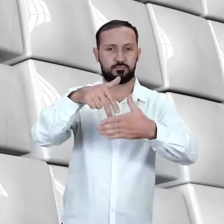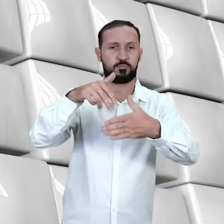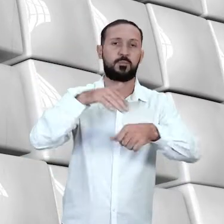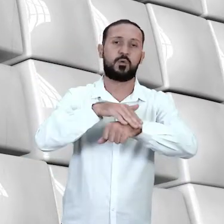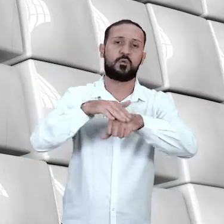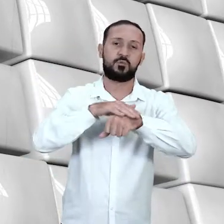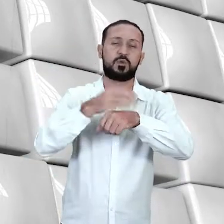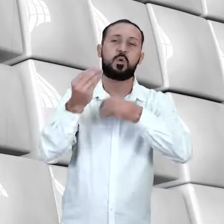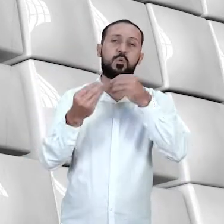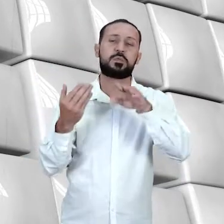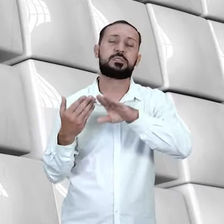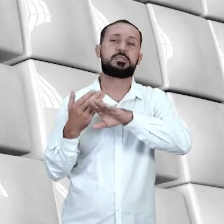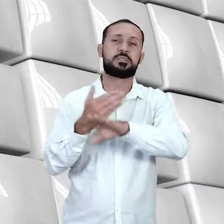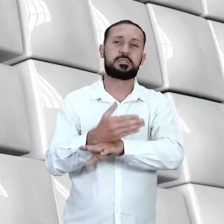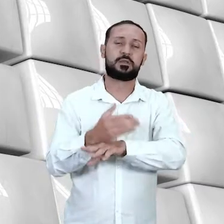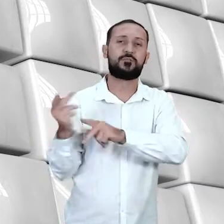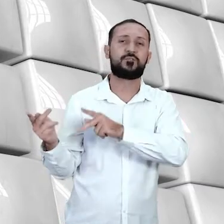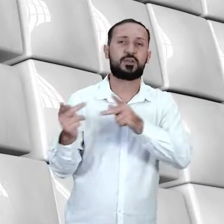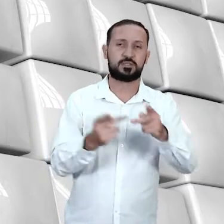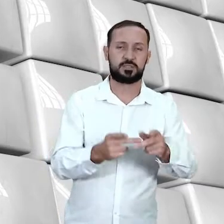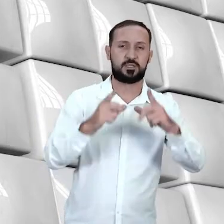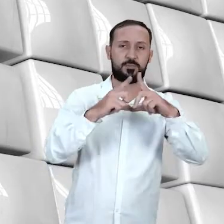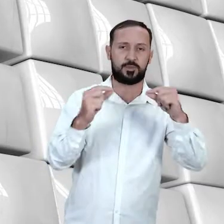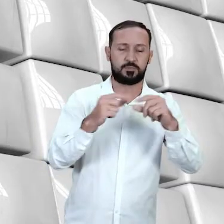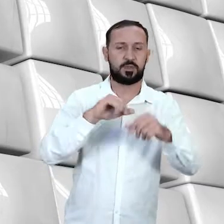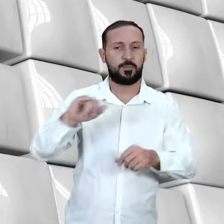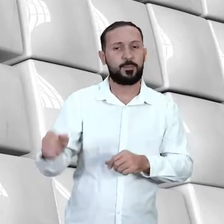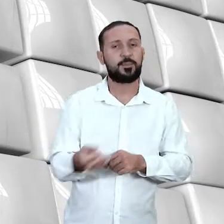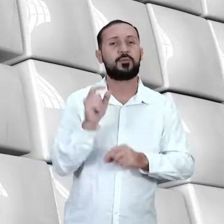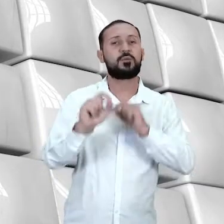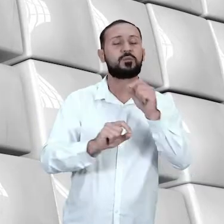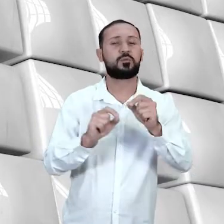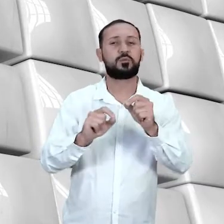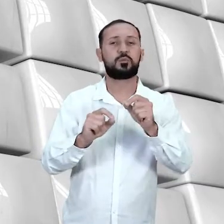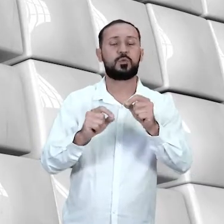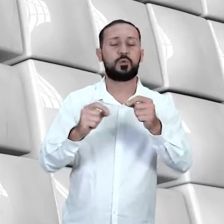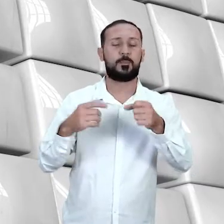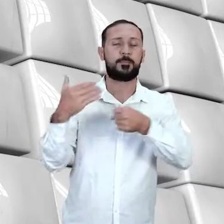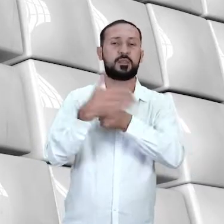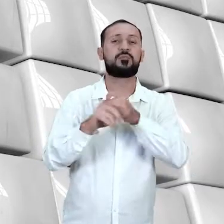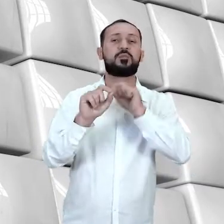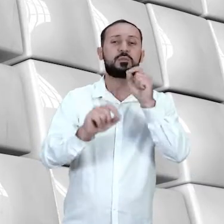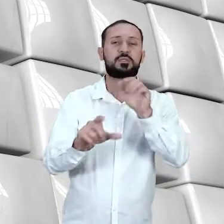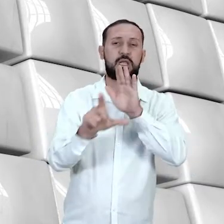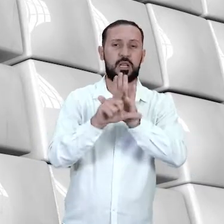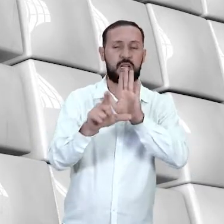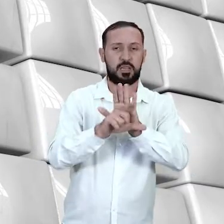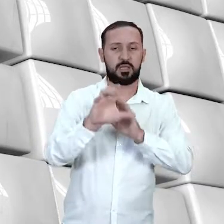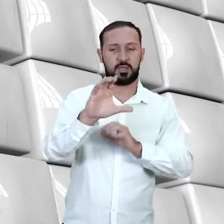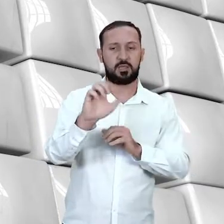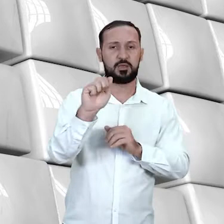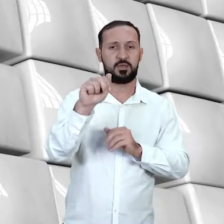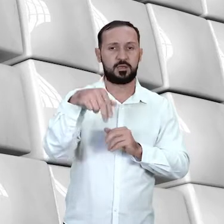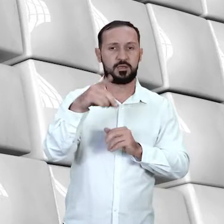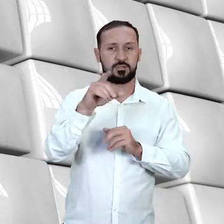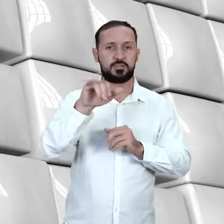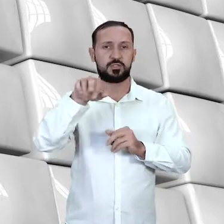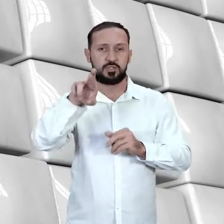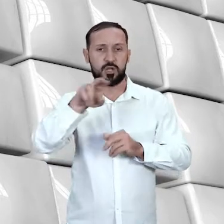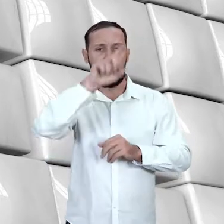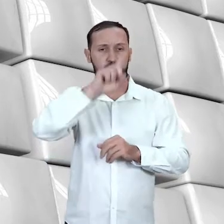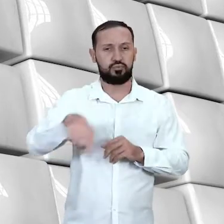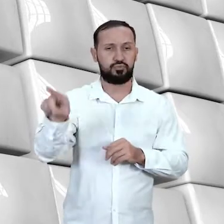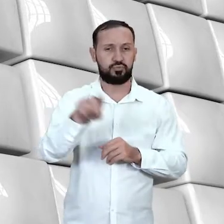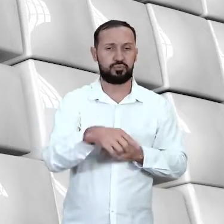para comentar a visita a Brasília e aproveitou a oportunidade para defender a extinção da Lei Candir. Outro tema